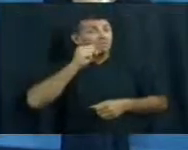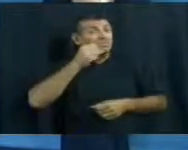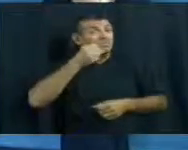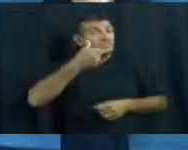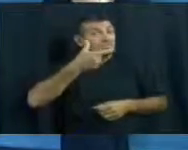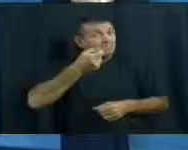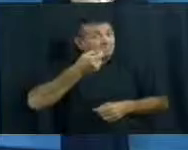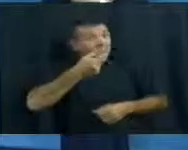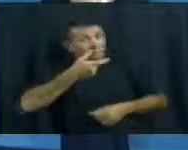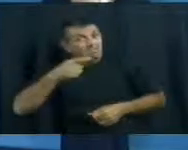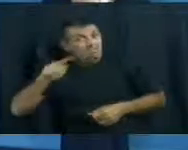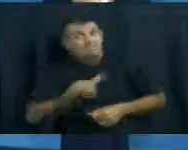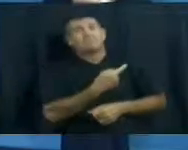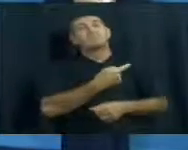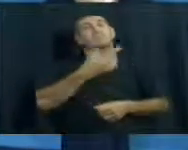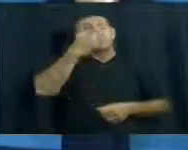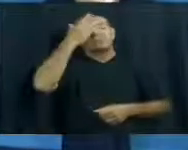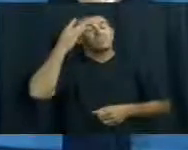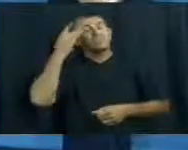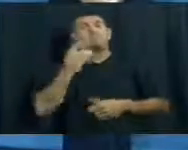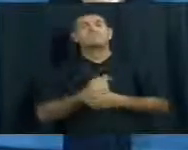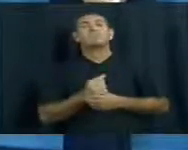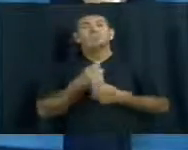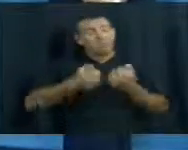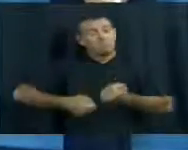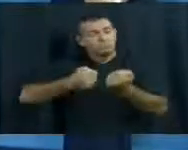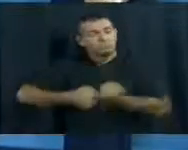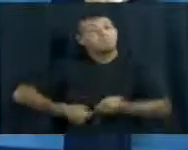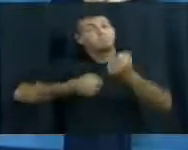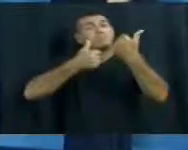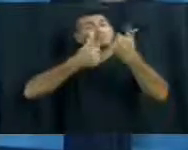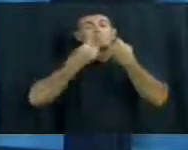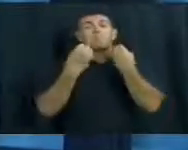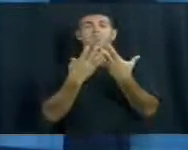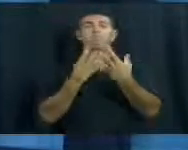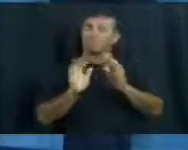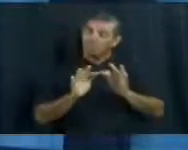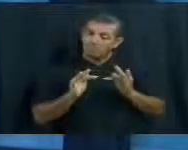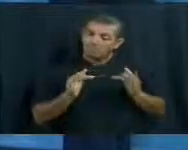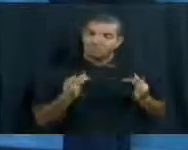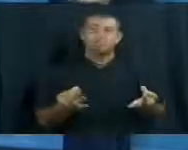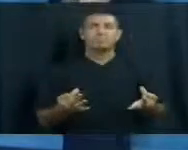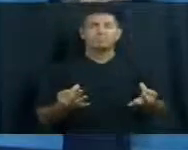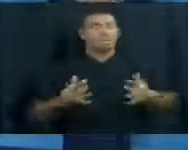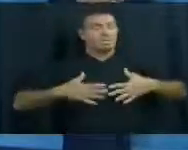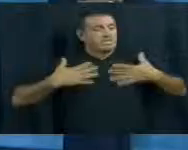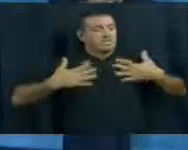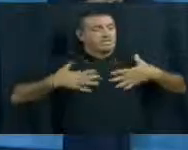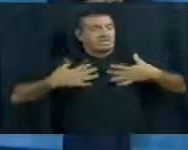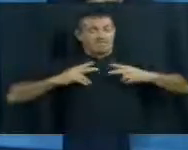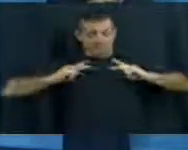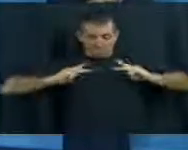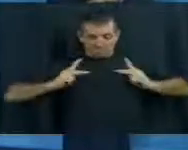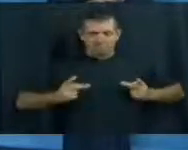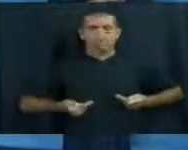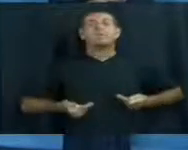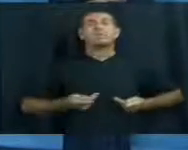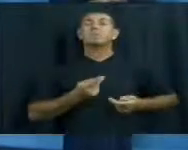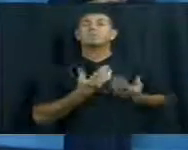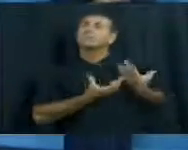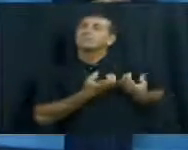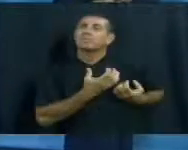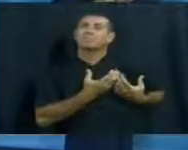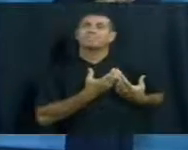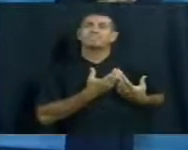nós conseguimos fazer um Réveillon, volto a falar, modesto, mas de muito calor humano, onde não